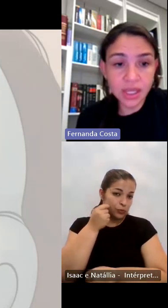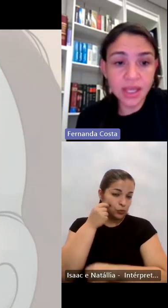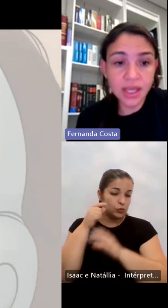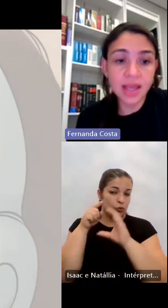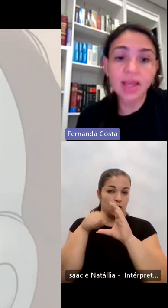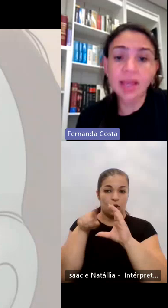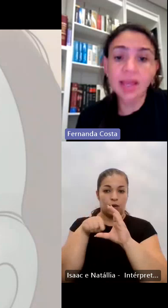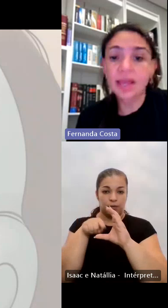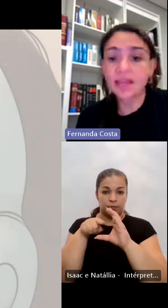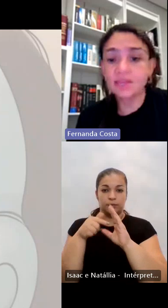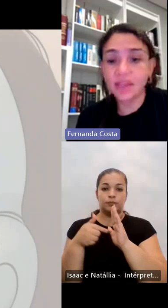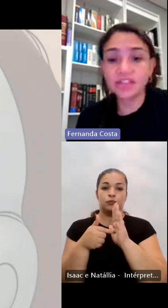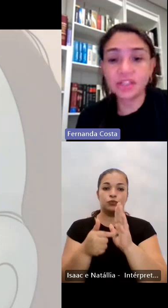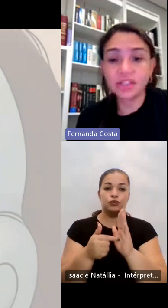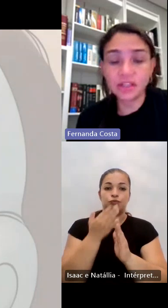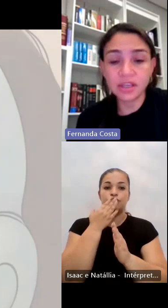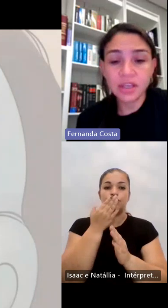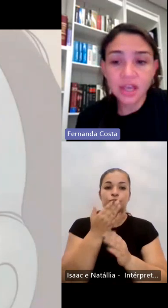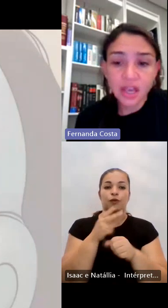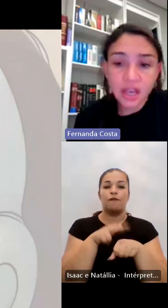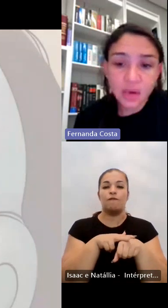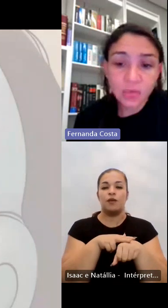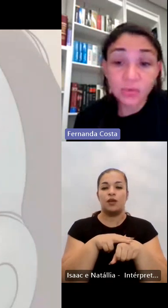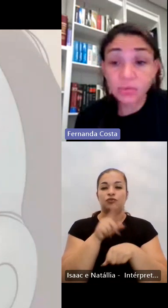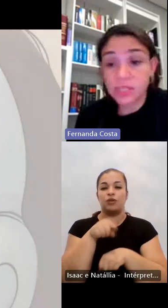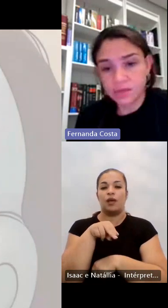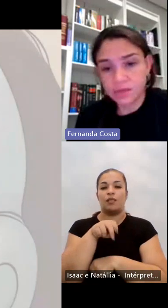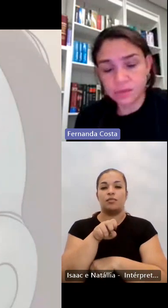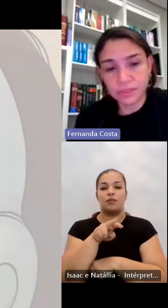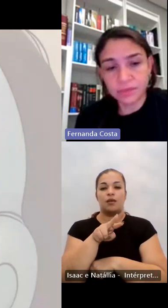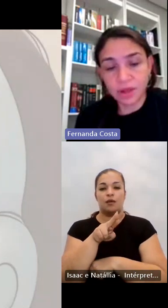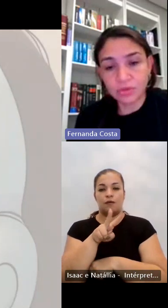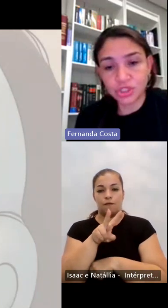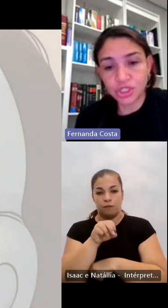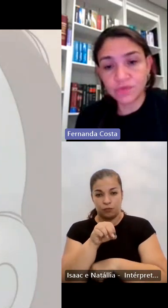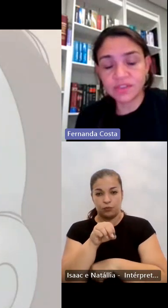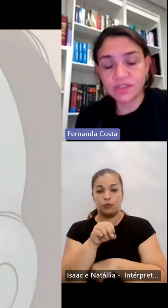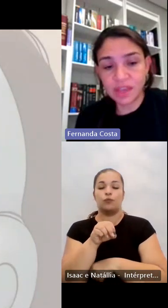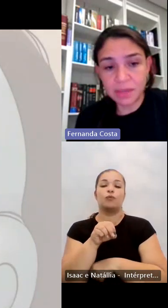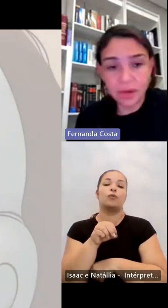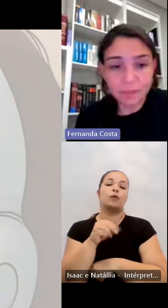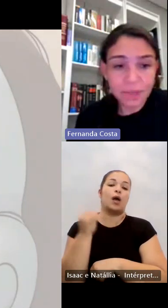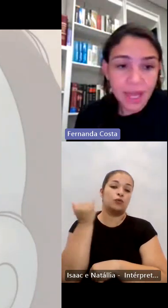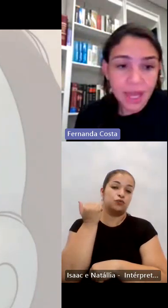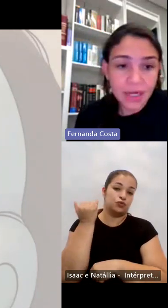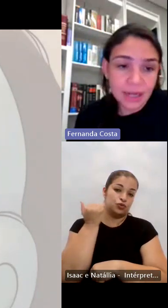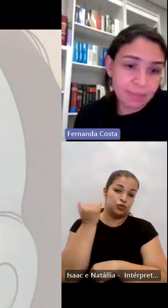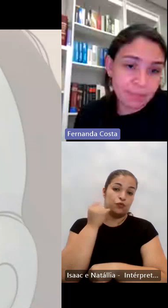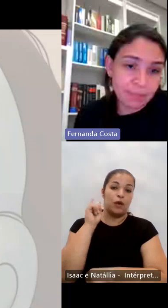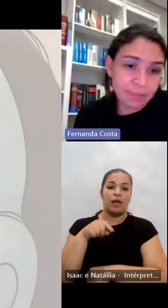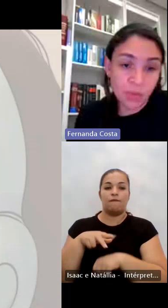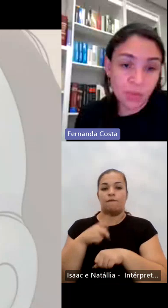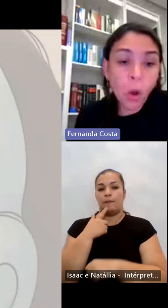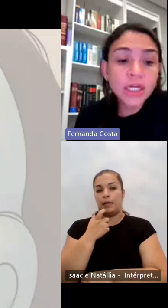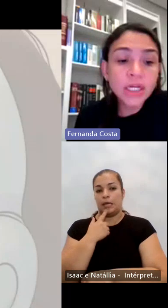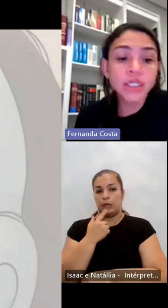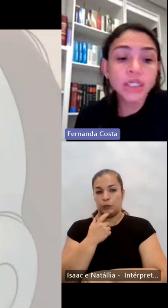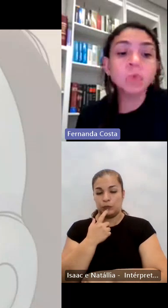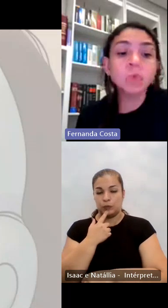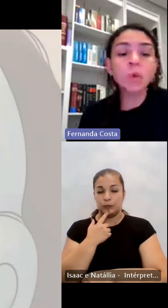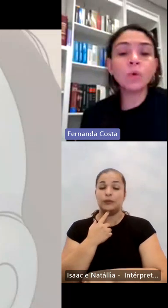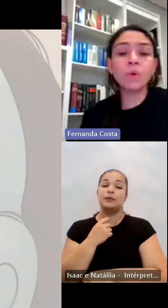nervos em verde e os nervos auditivos em vermelho. Apesar de ser uma